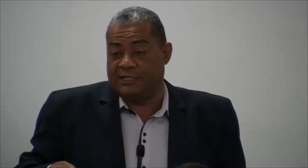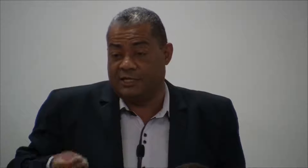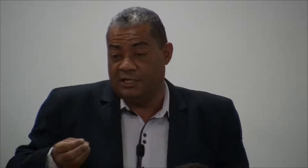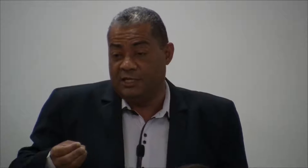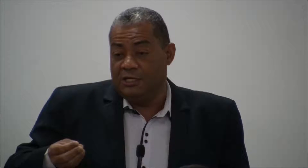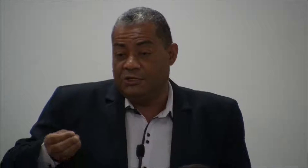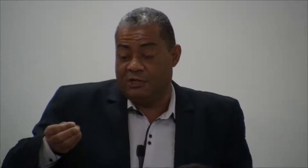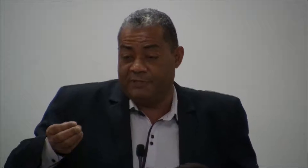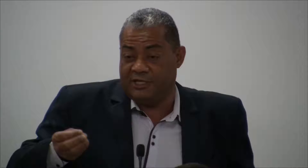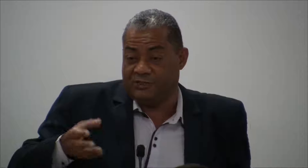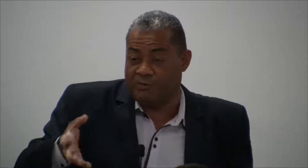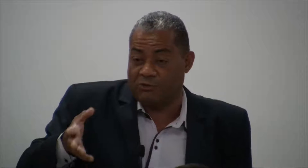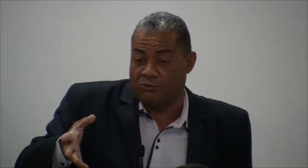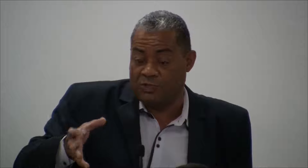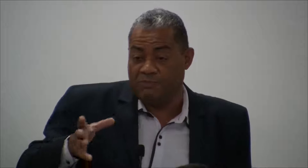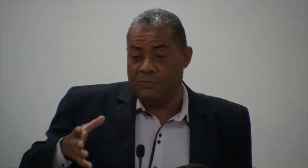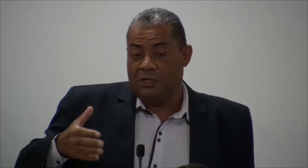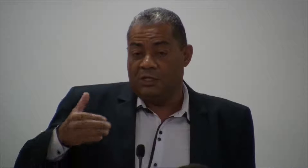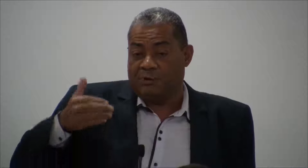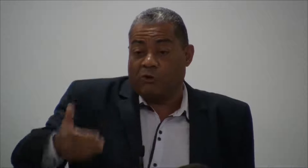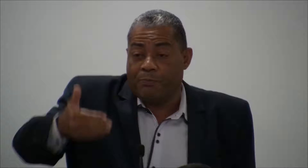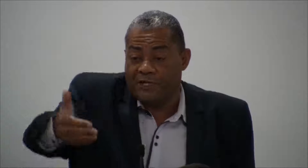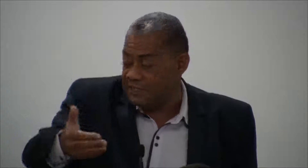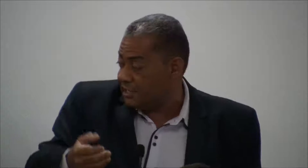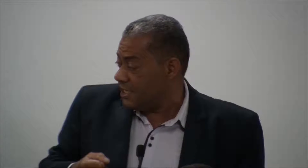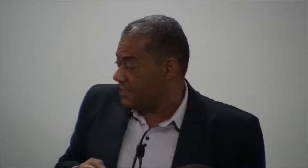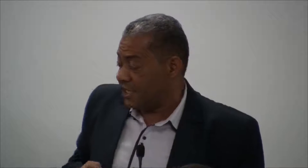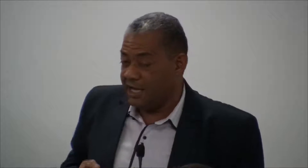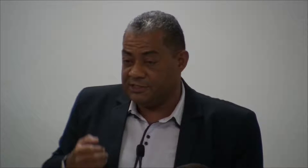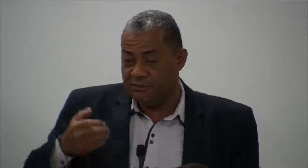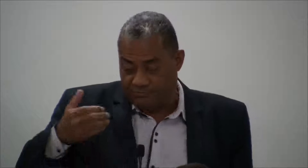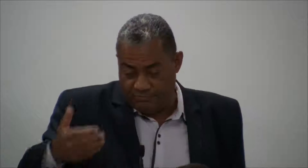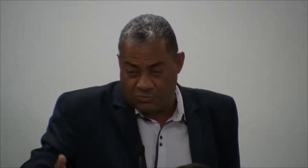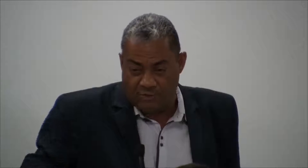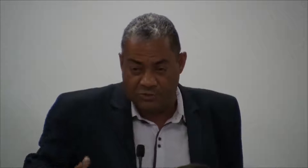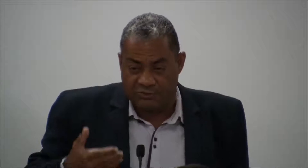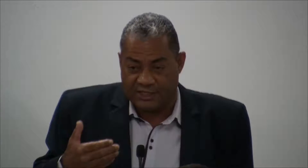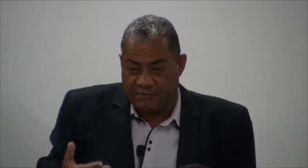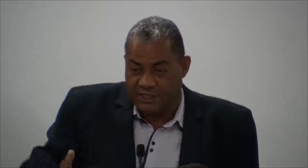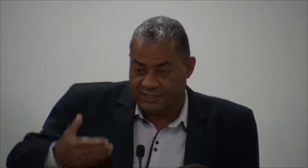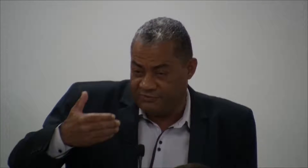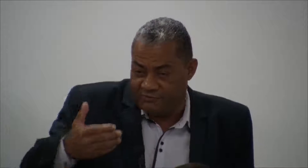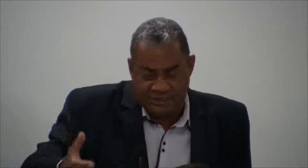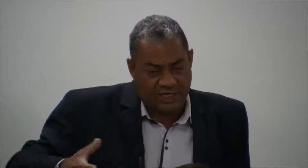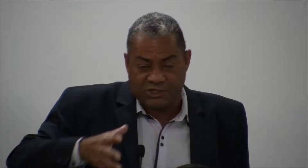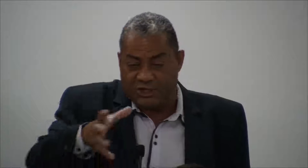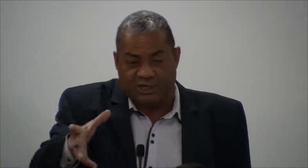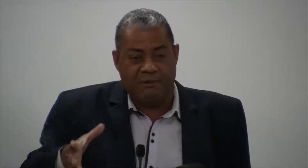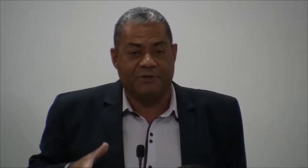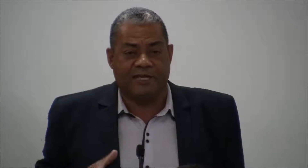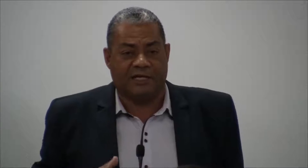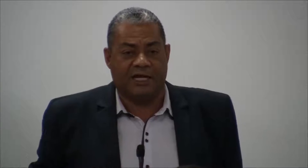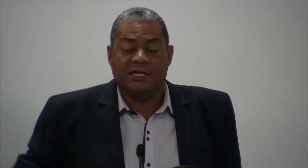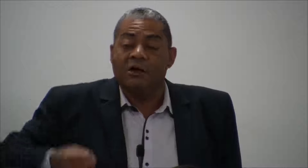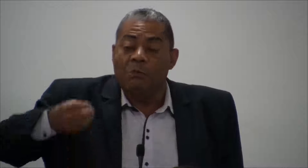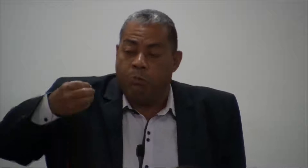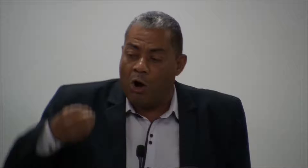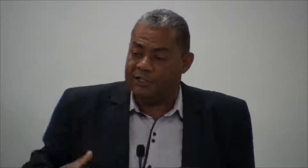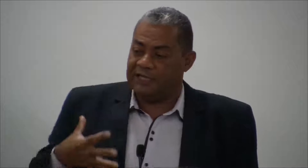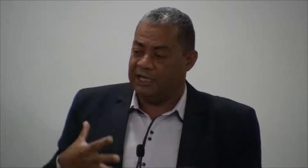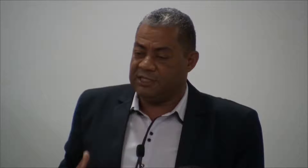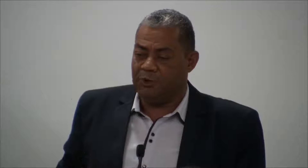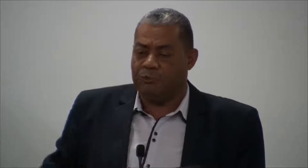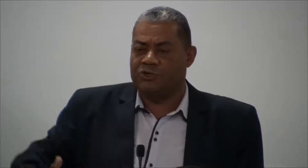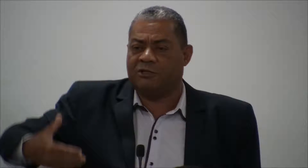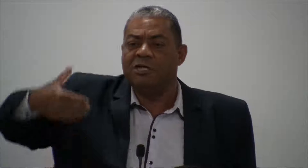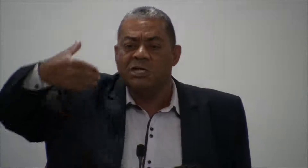nessa casa, senhora presidente, só para concluir. Espero que o presidente dessa casa, o meu amigo Zé da Biggs, a vice-presidente, a equipe dessa casa,